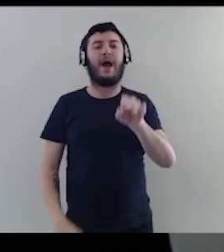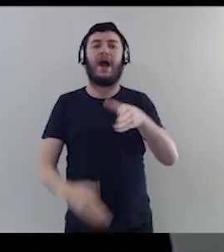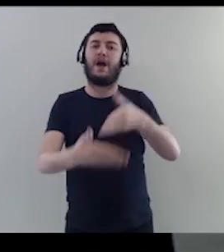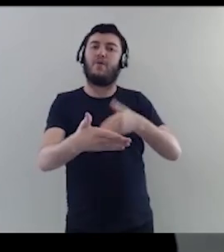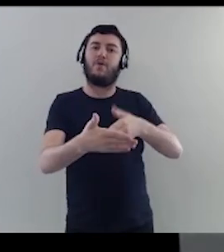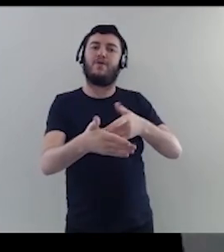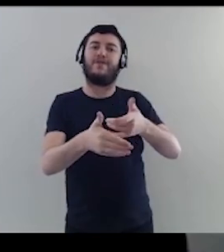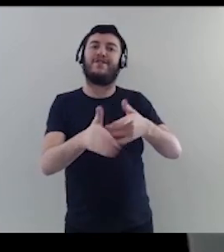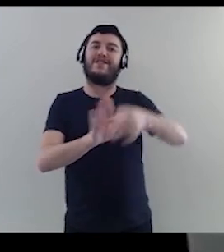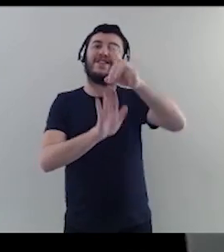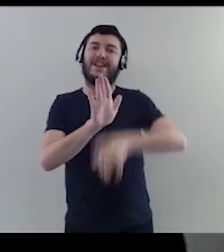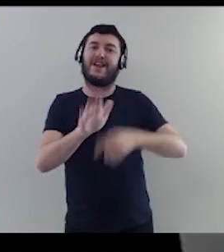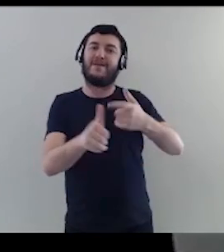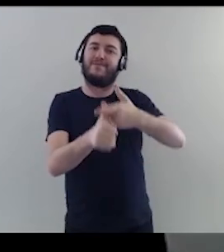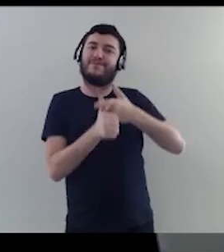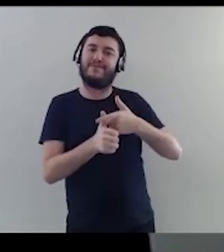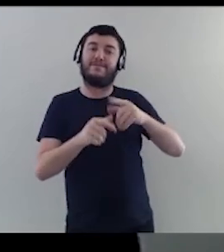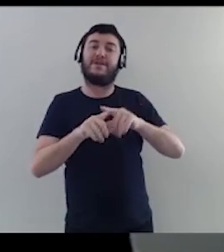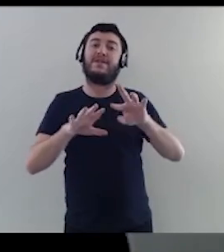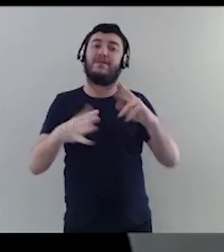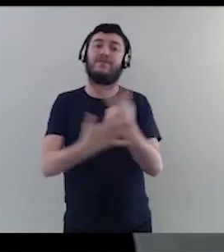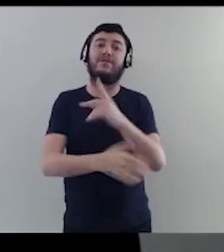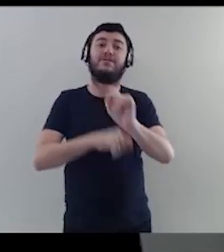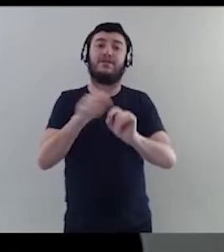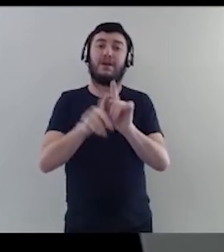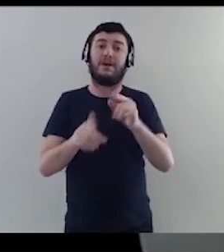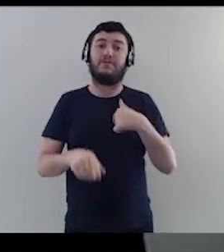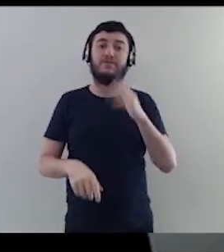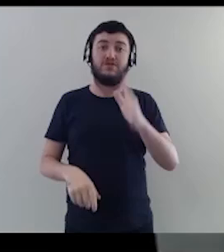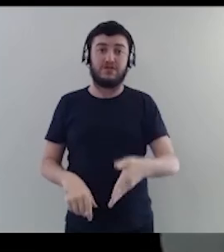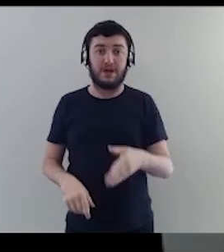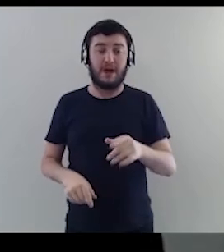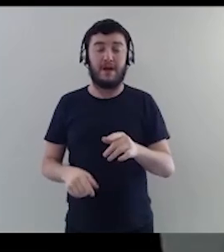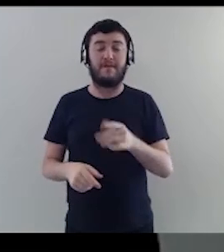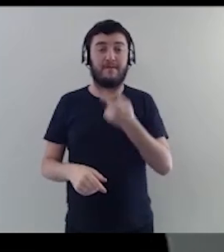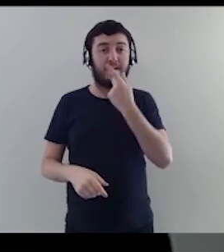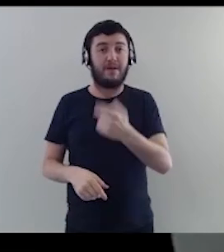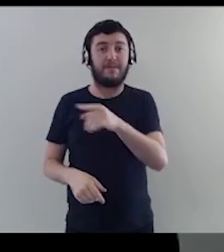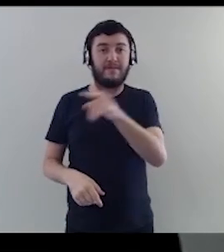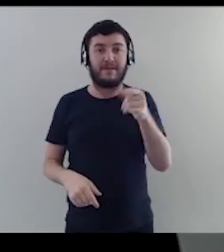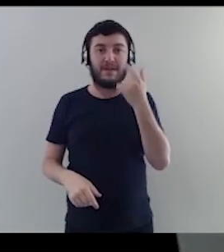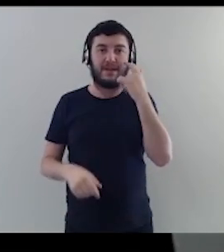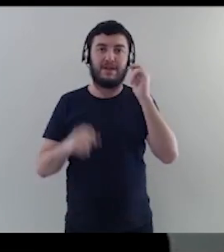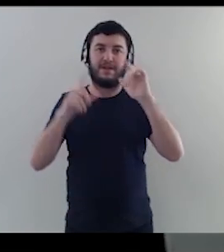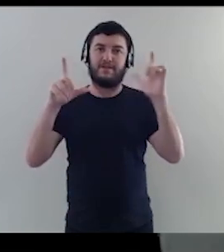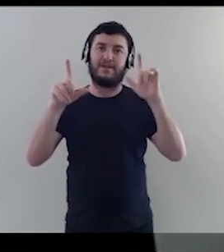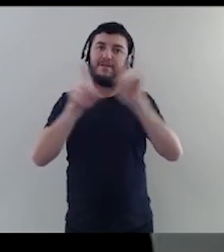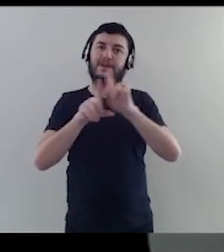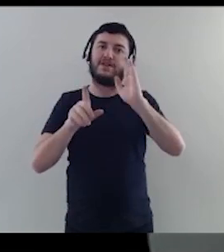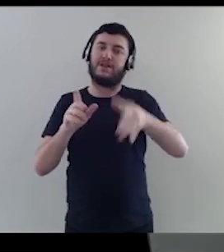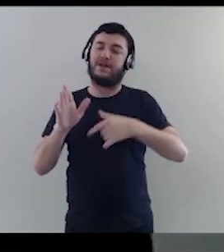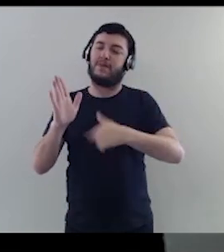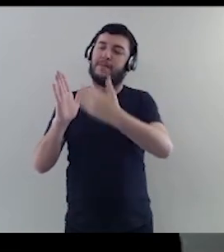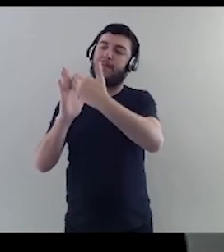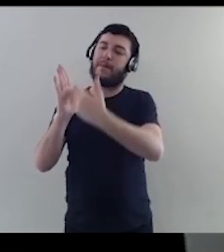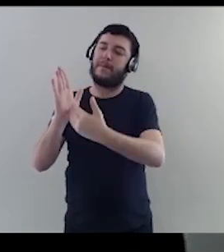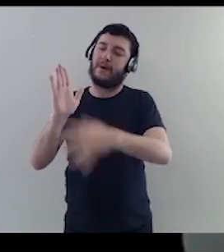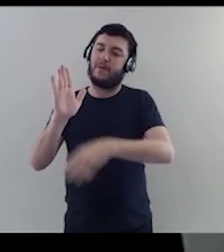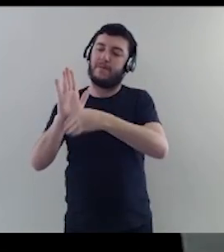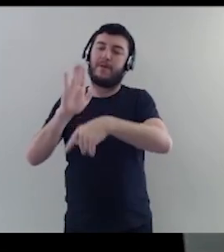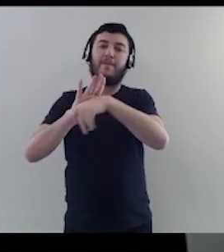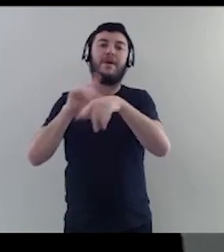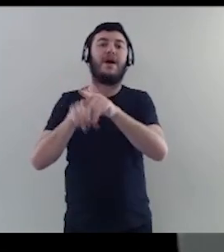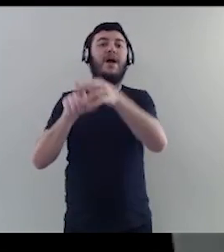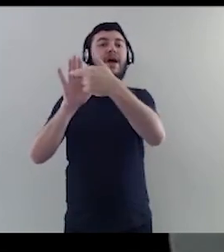para que deste mesmo preceito decorre também o princípio da transparência, que torna